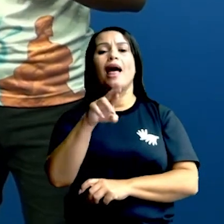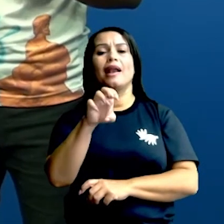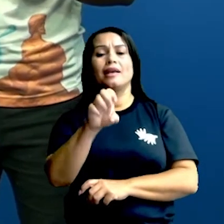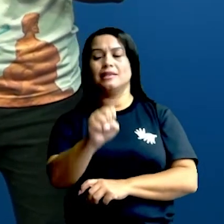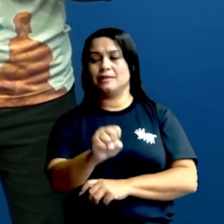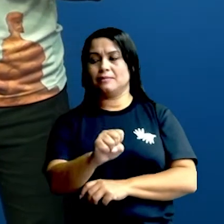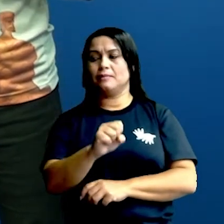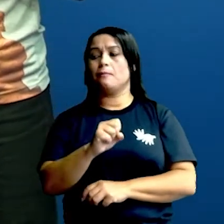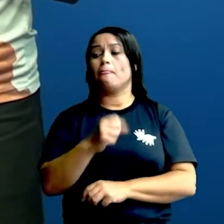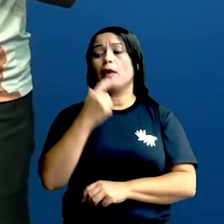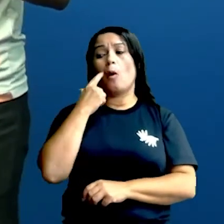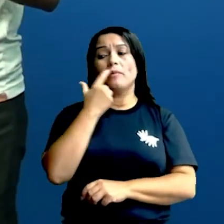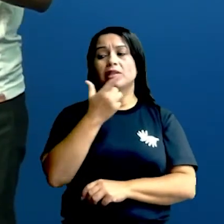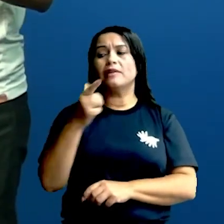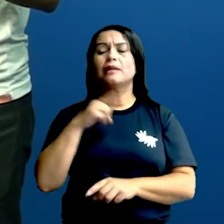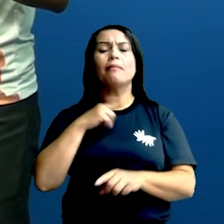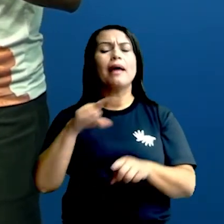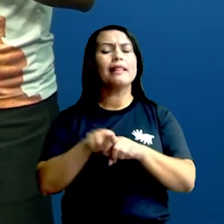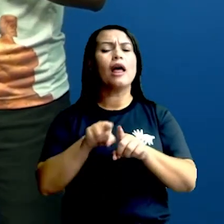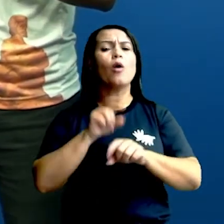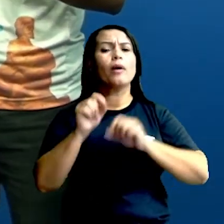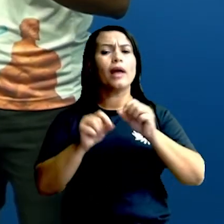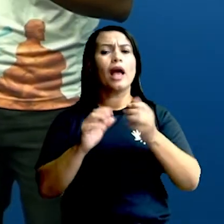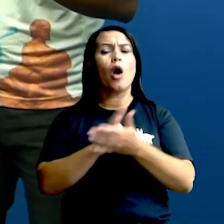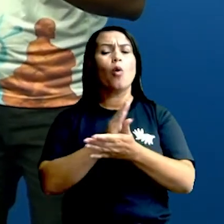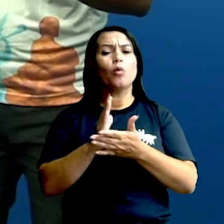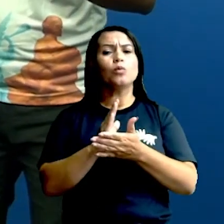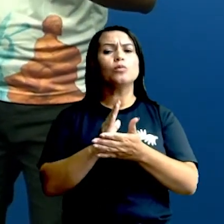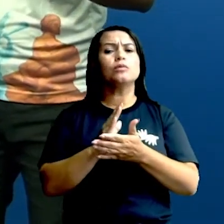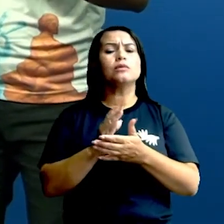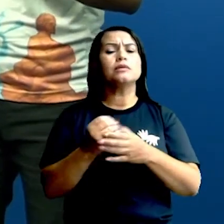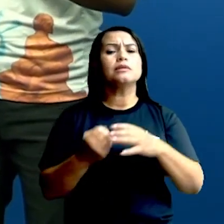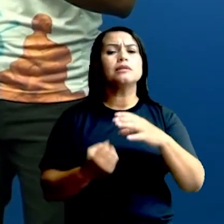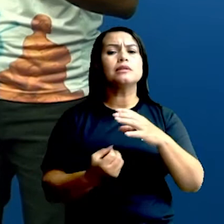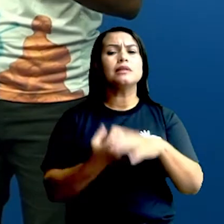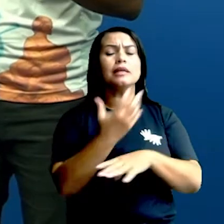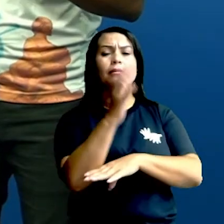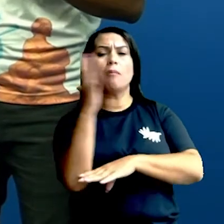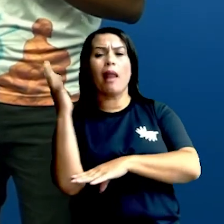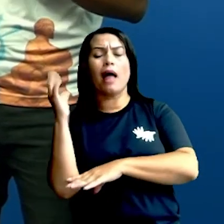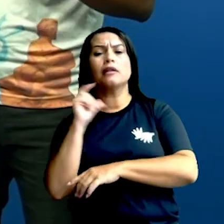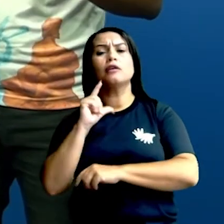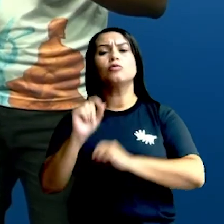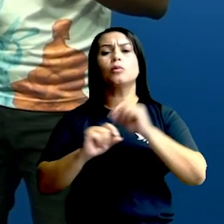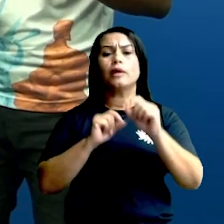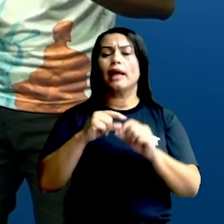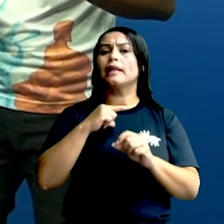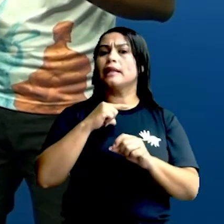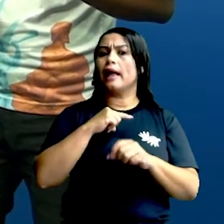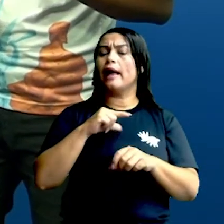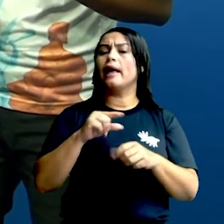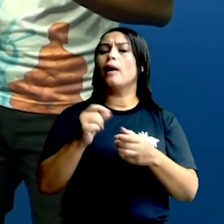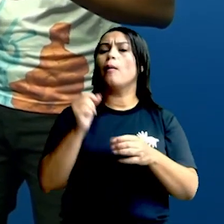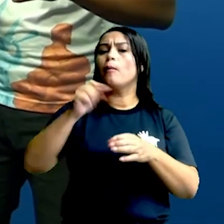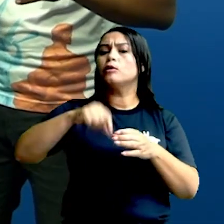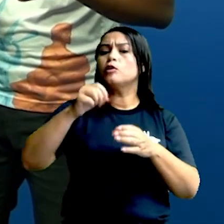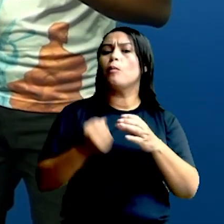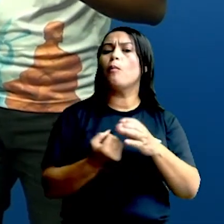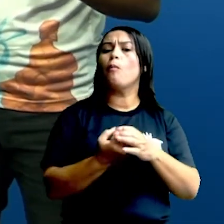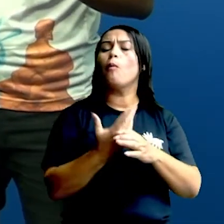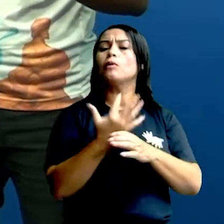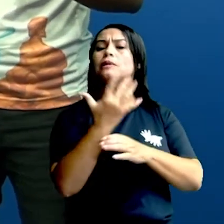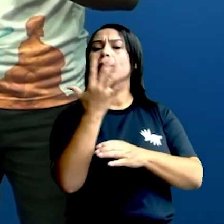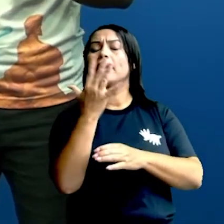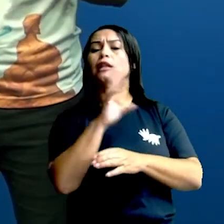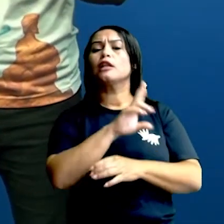primitivo. Esse tronco primitivo das plantas vasculares, de algumas plantas, não se reproduziam por sementes, que são